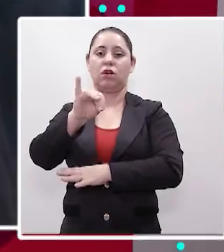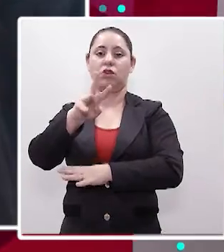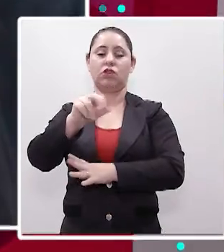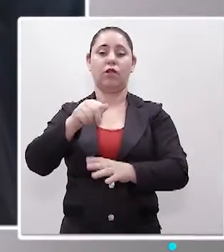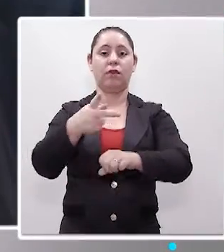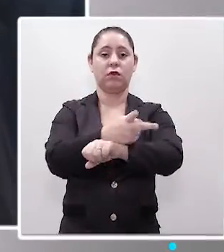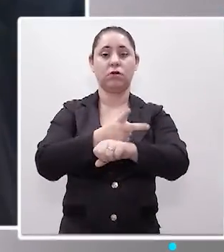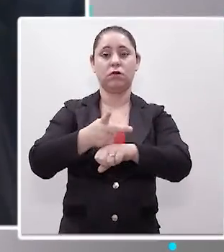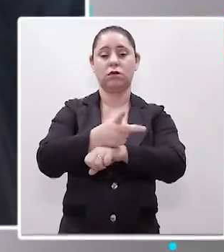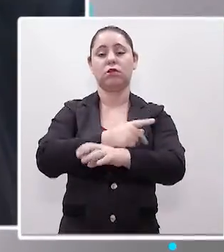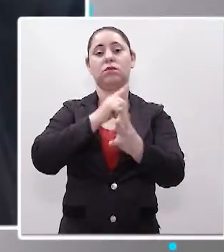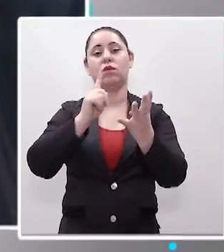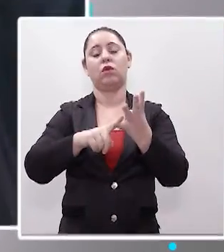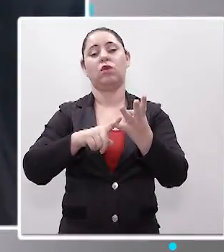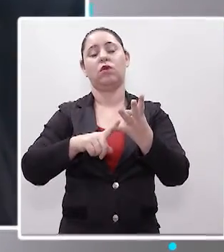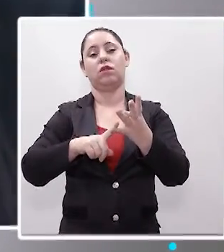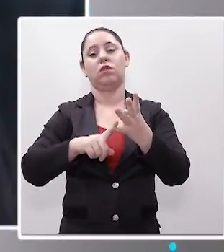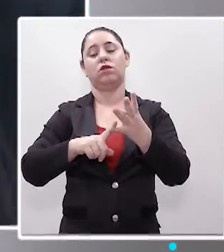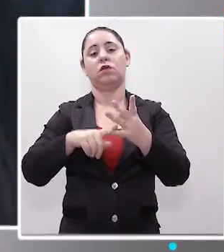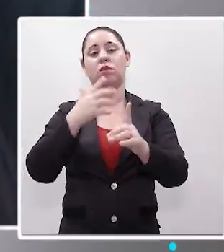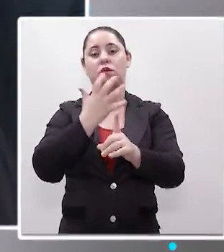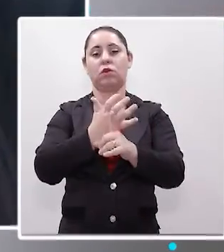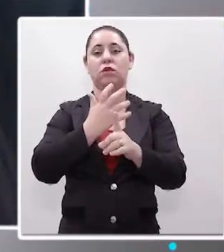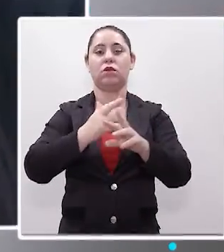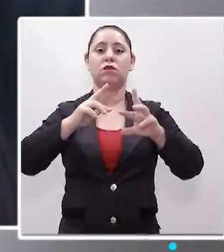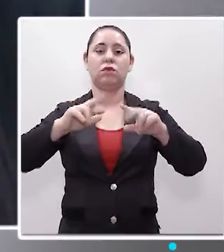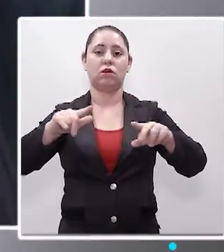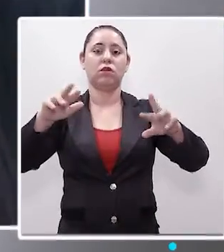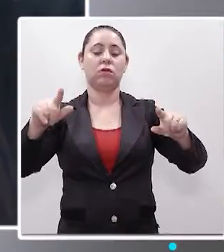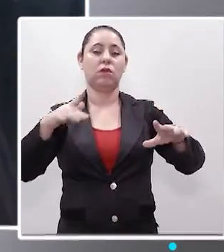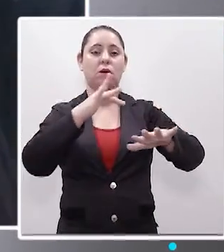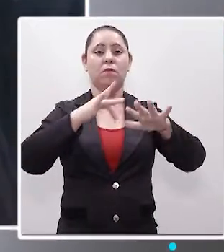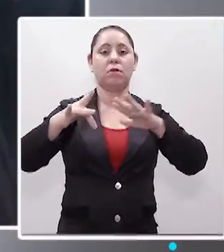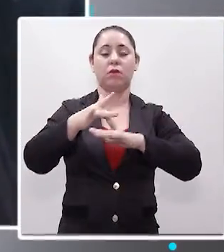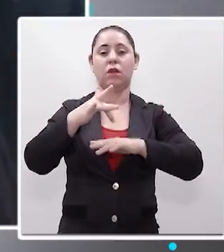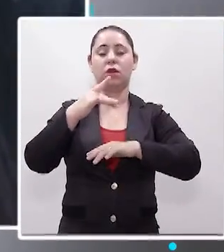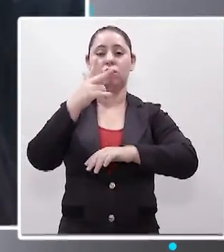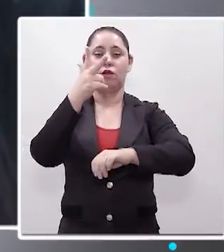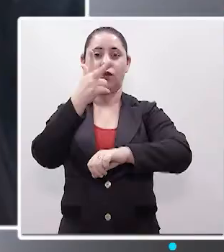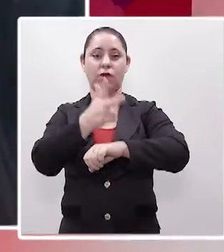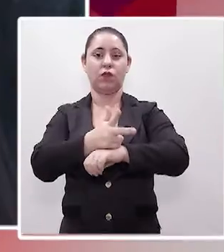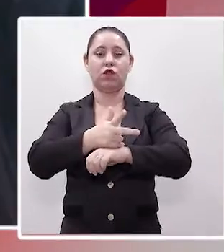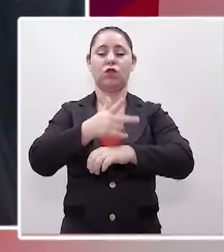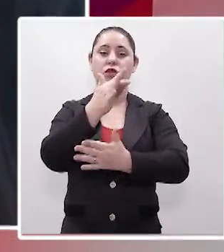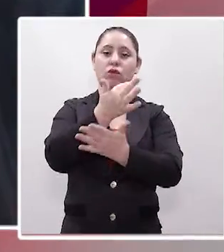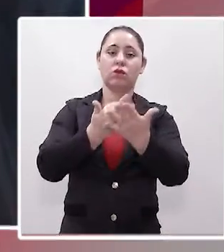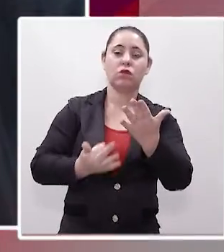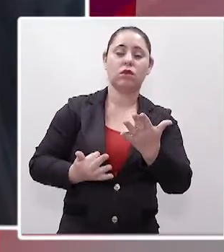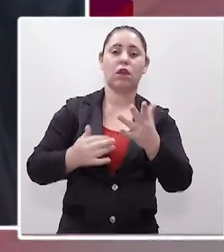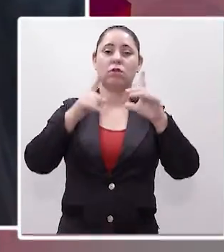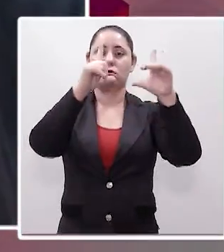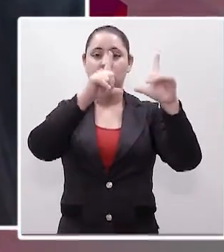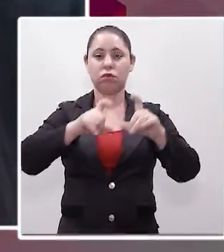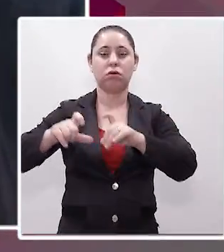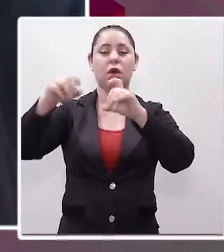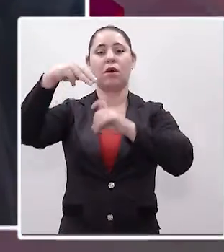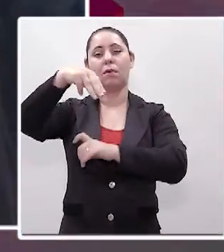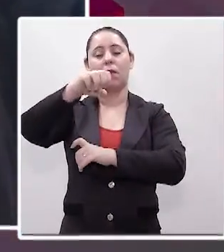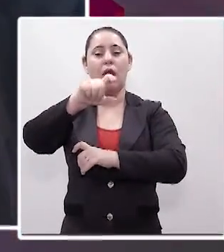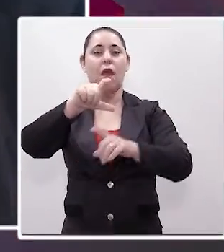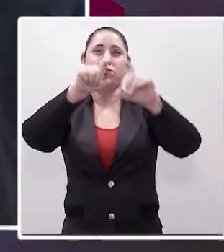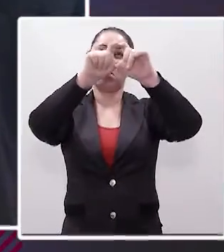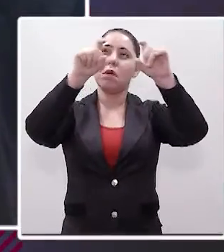metodologias ativas, exploração do conteúdo em diversos suportes de mídia, né, vídeo, texto, áudio,